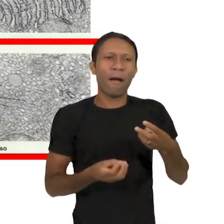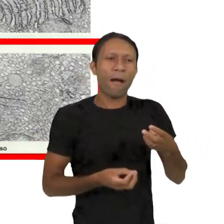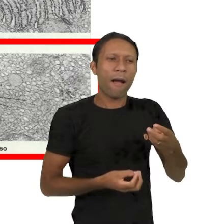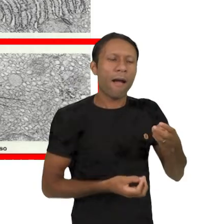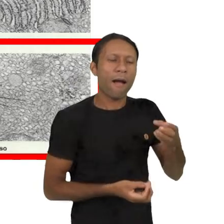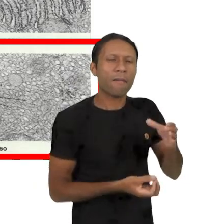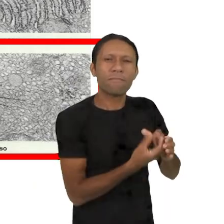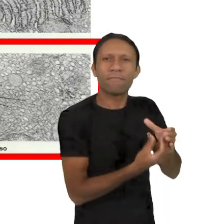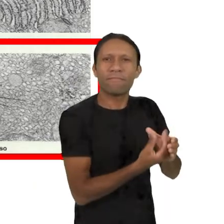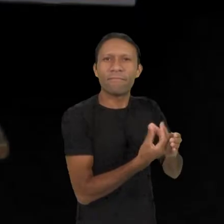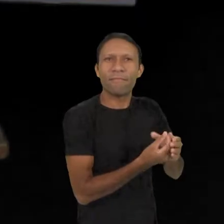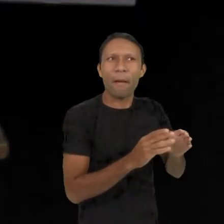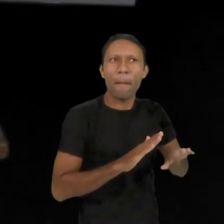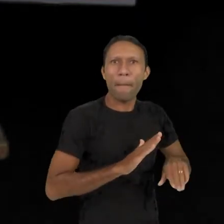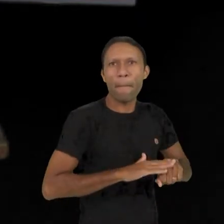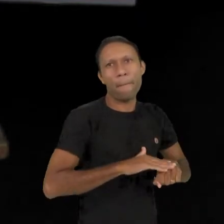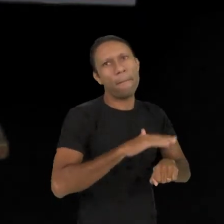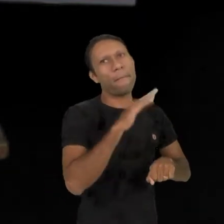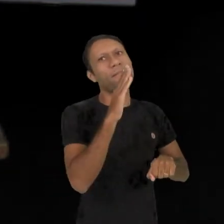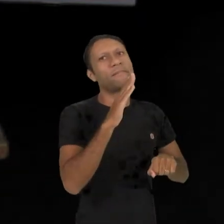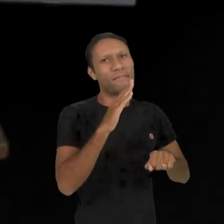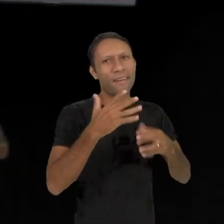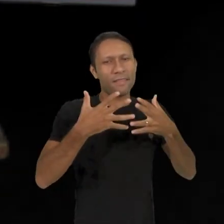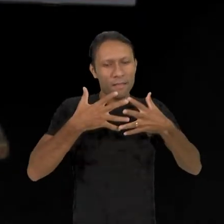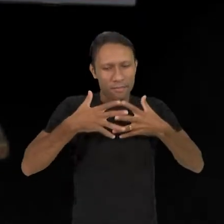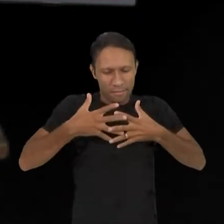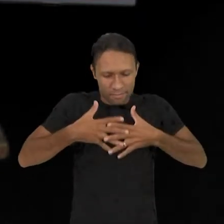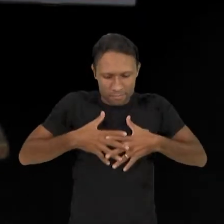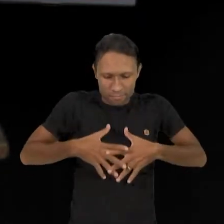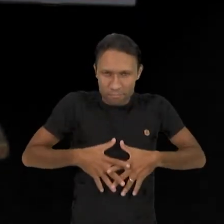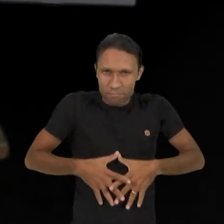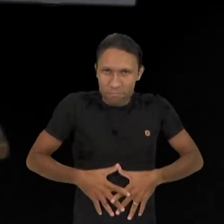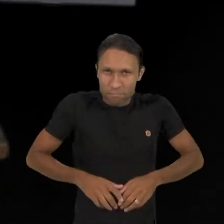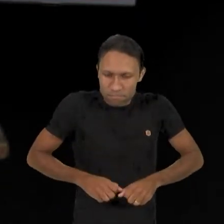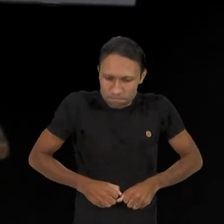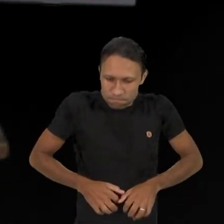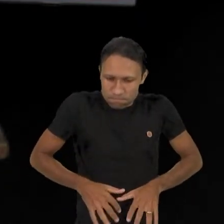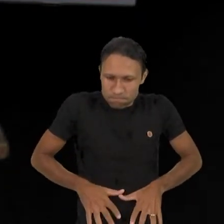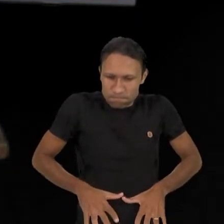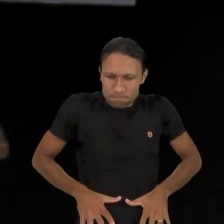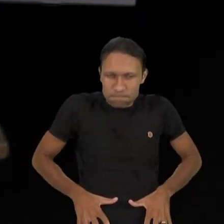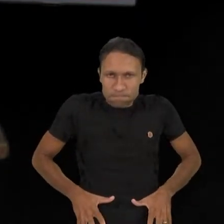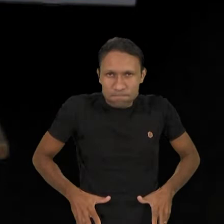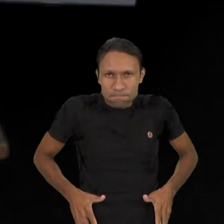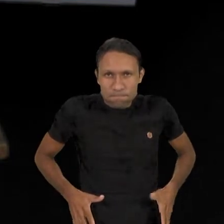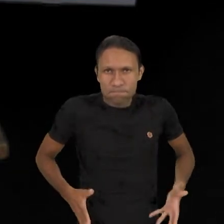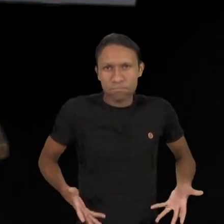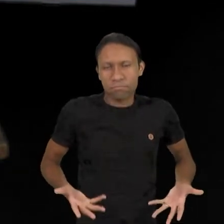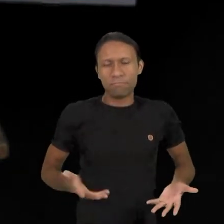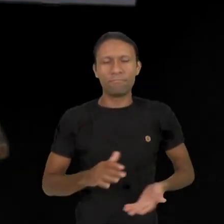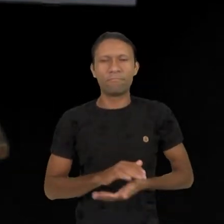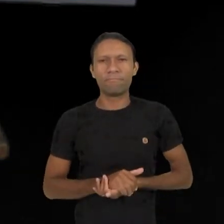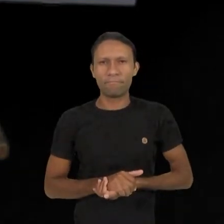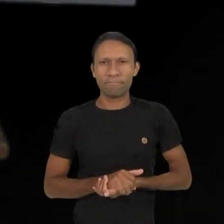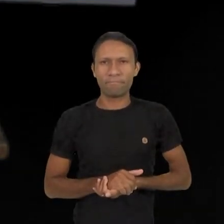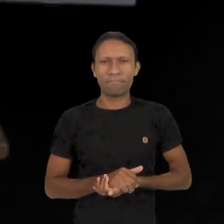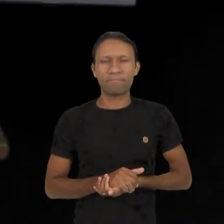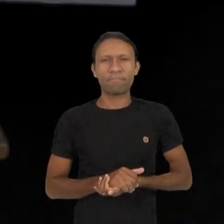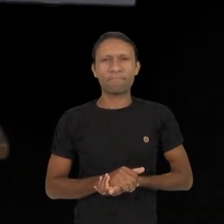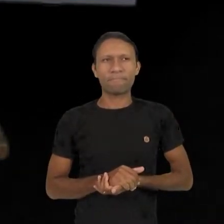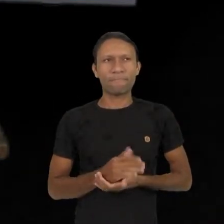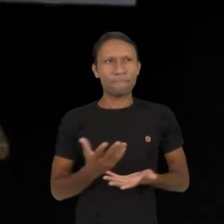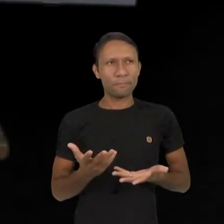muito maior de retículos lisos, tá? Do que uma célula, por exemplo, sei lá, uma célula da pele, que seja.